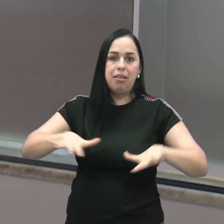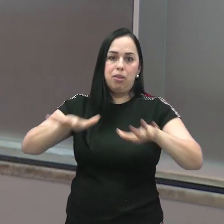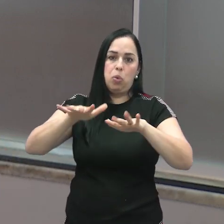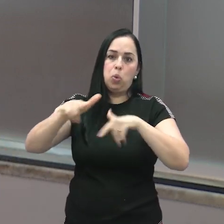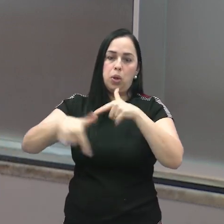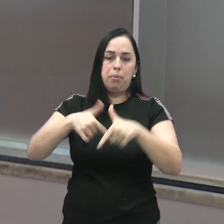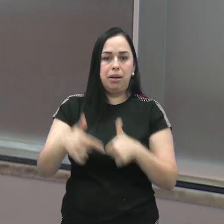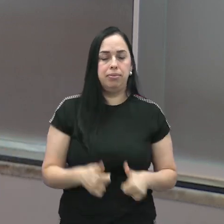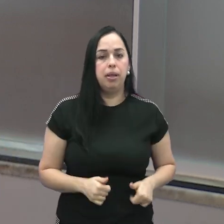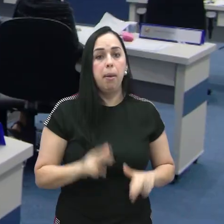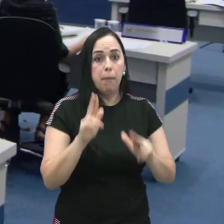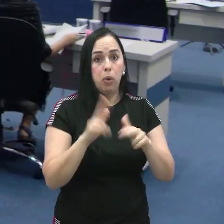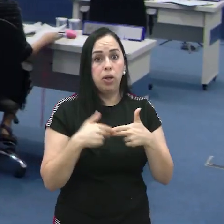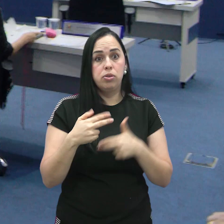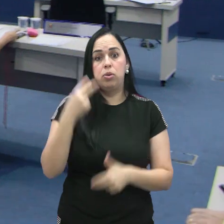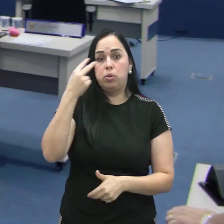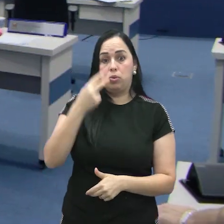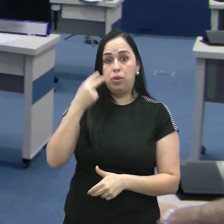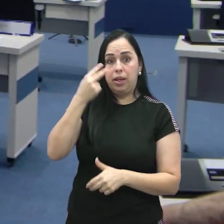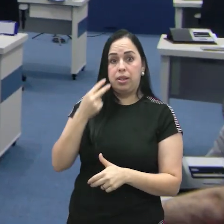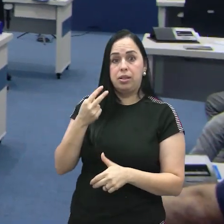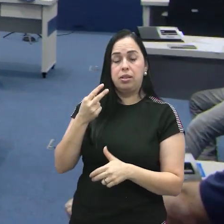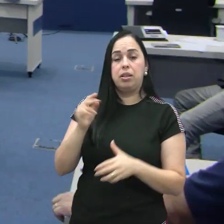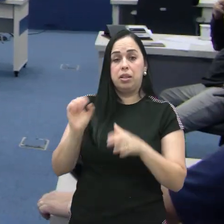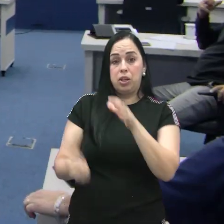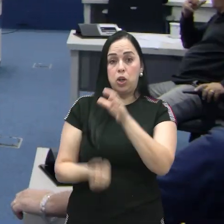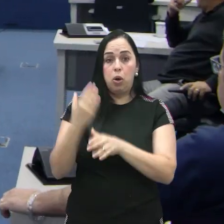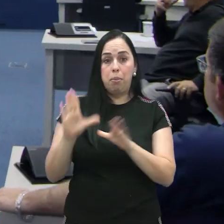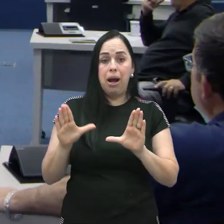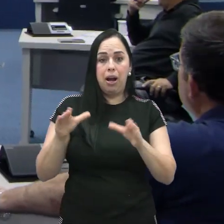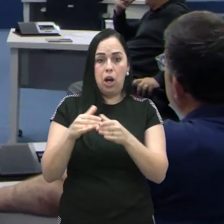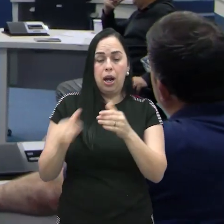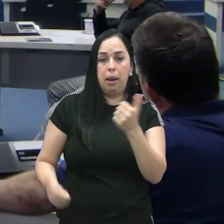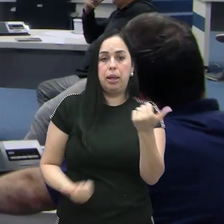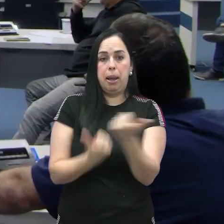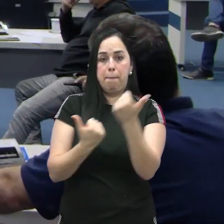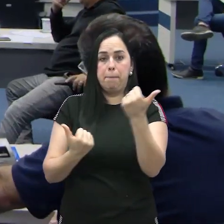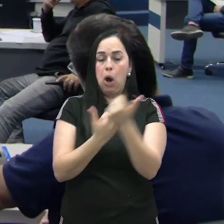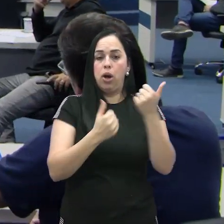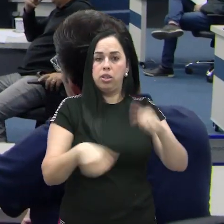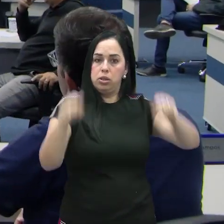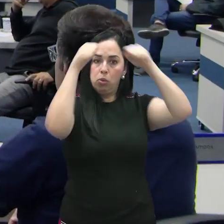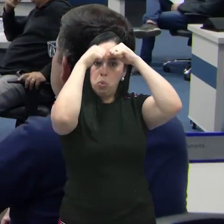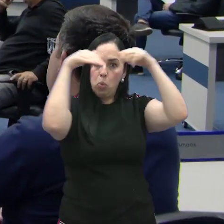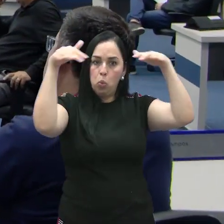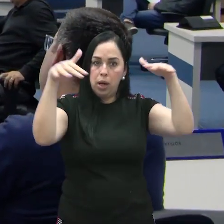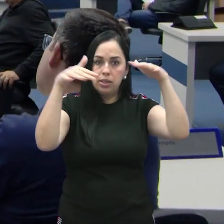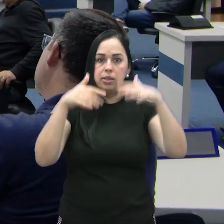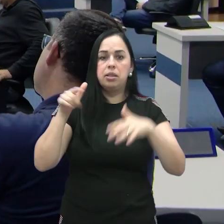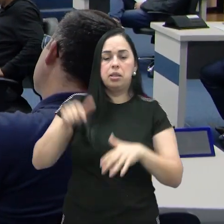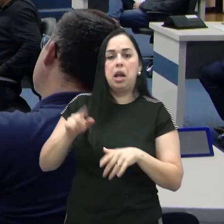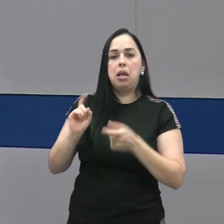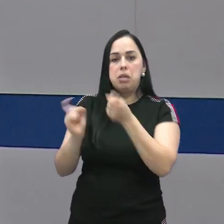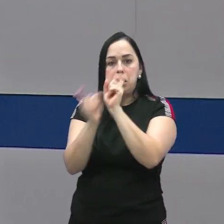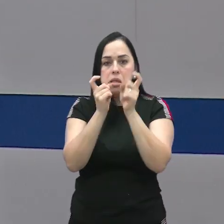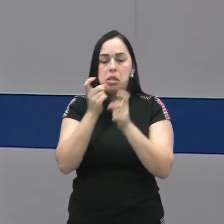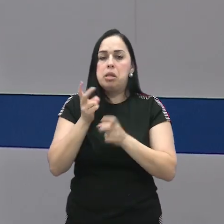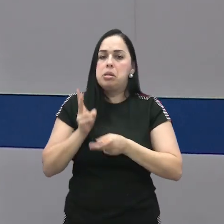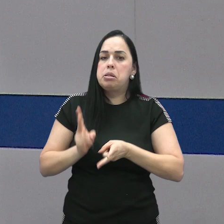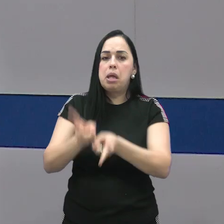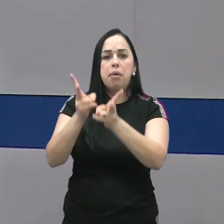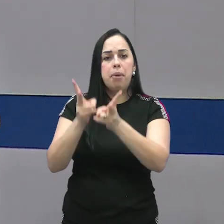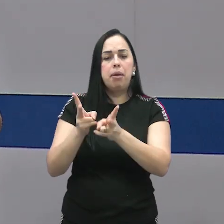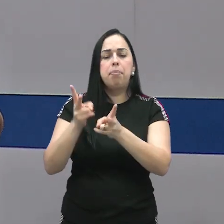incluído no mercado de trabalho. A Câmara de São José conta com a Frente Parlamentar de Apoio às Pessoas com Autismo, que se